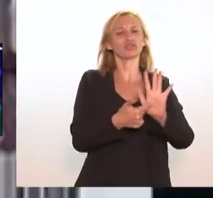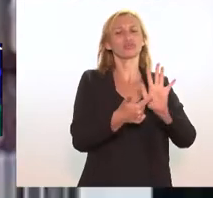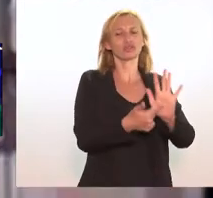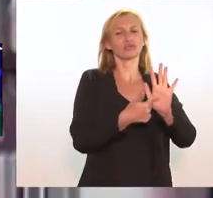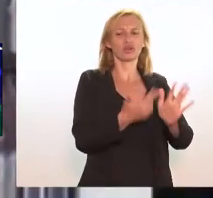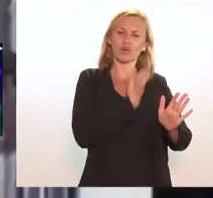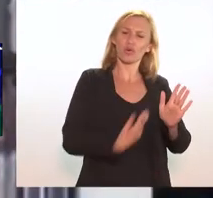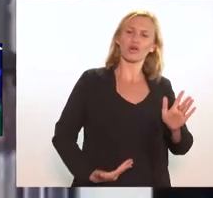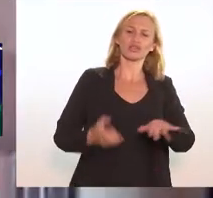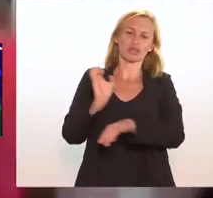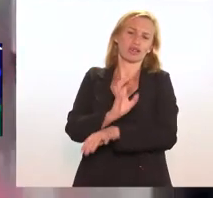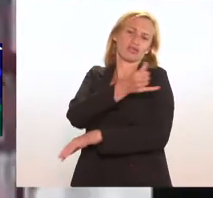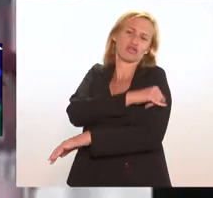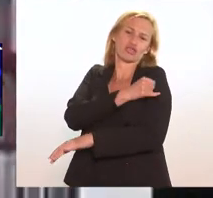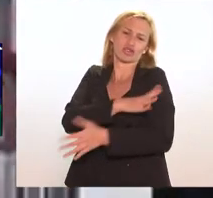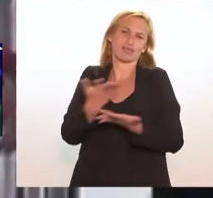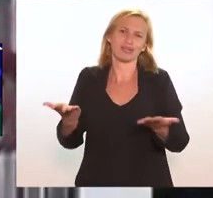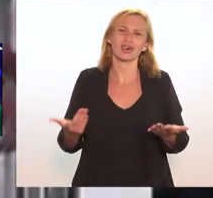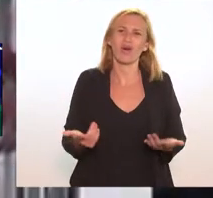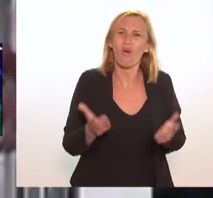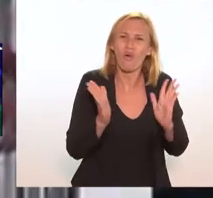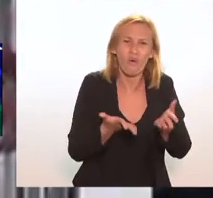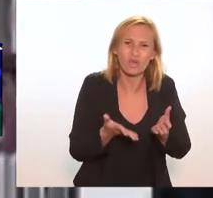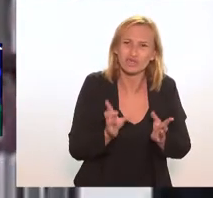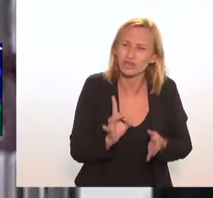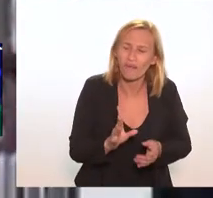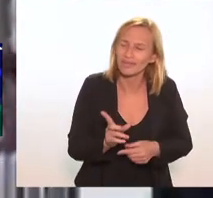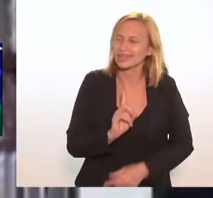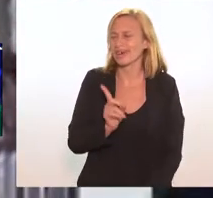governo do Estado do Rio de Janeiro, não é de hoje.